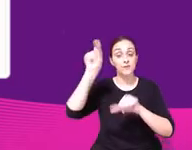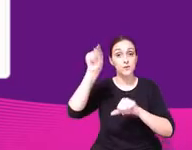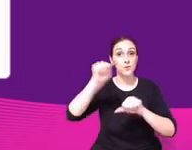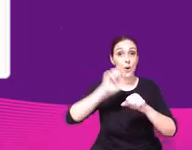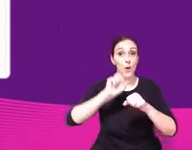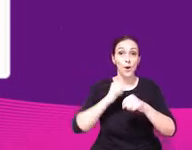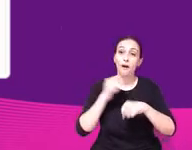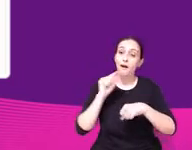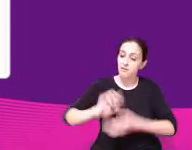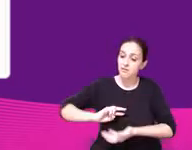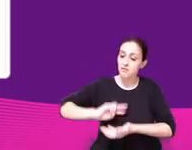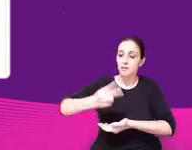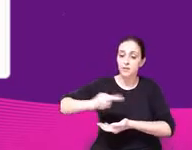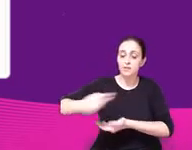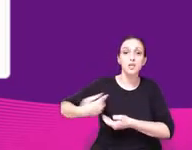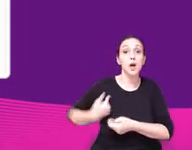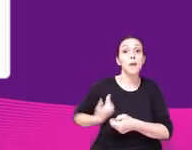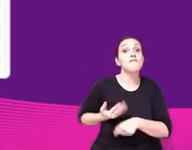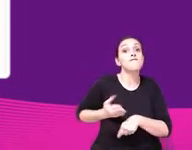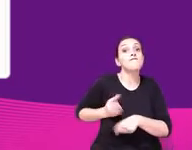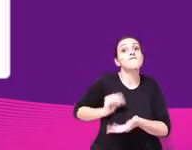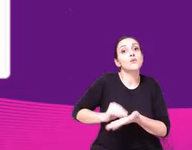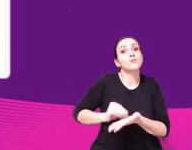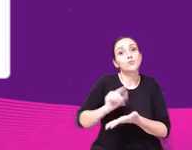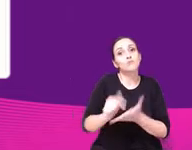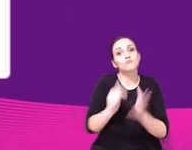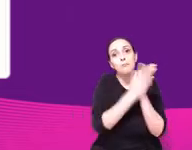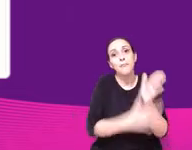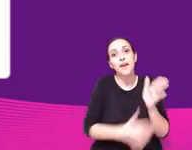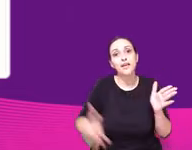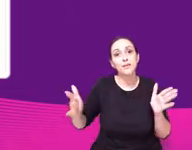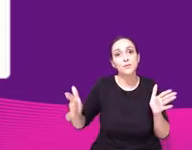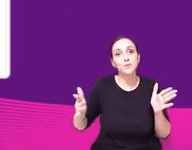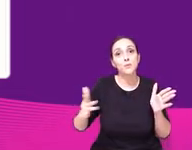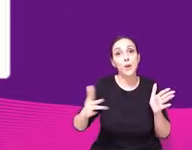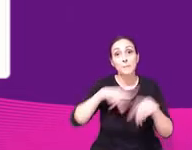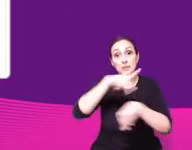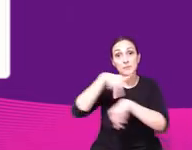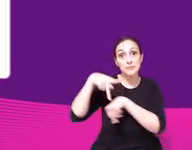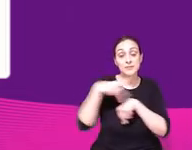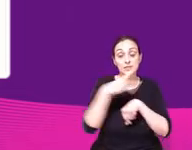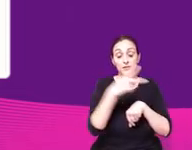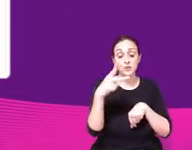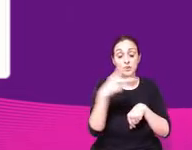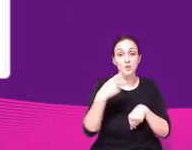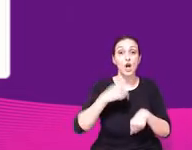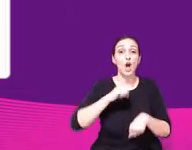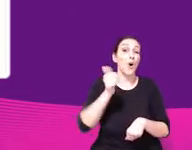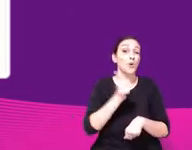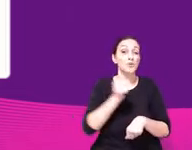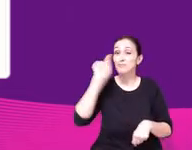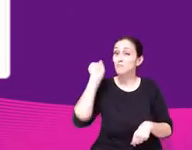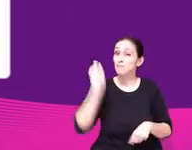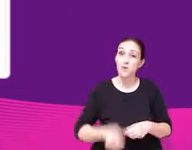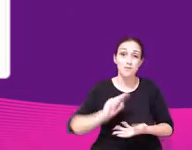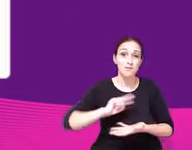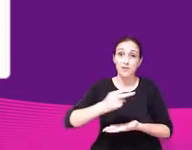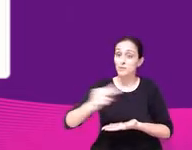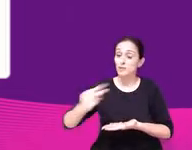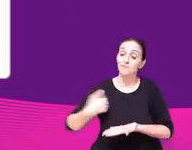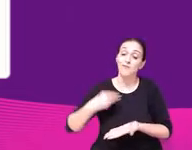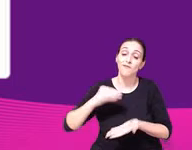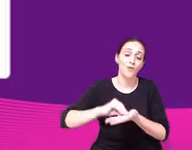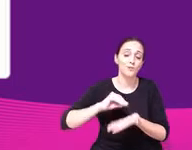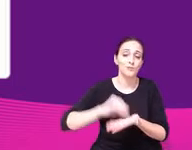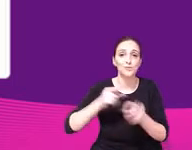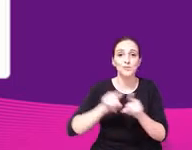ser feitos ao longo desse período nesses 22 países. 11 mil transplantes deixaram de ser feitos, né, e